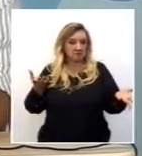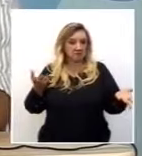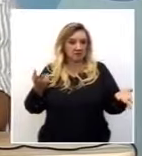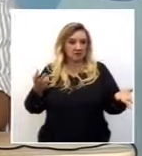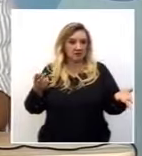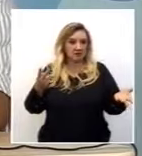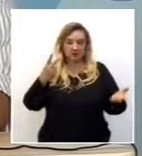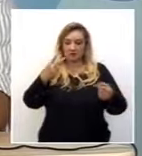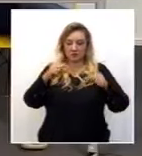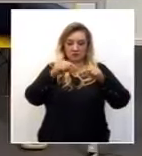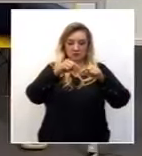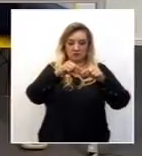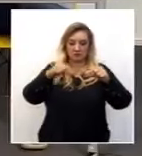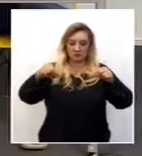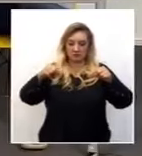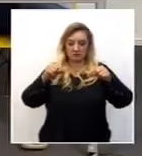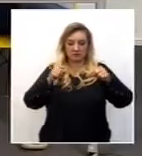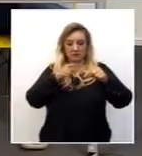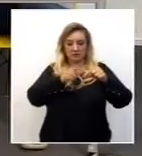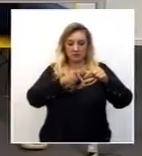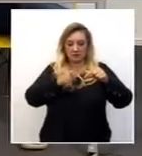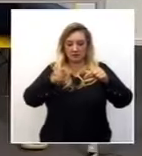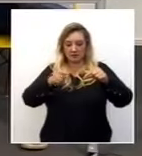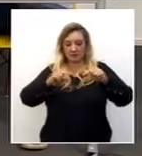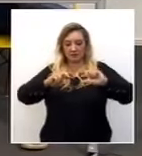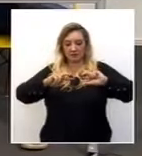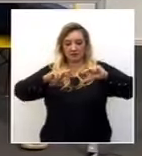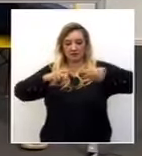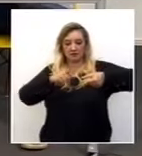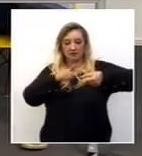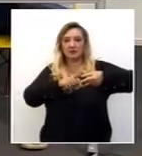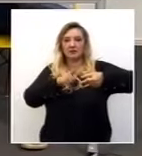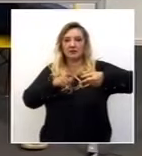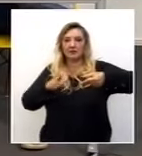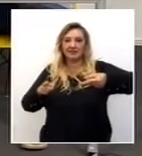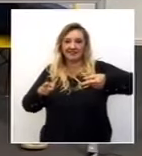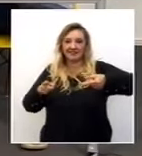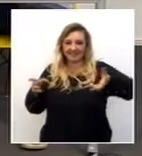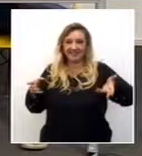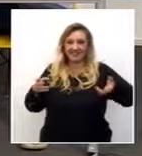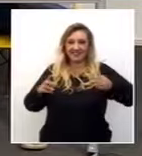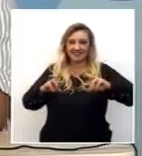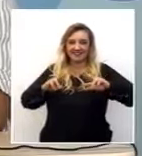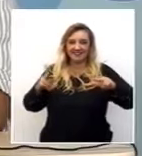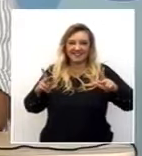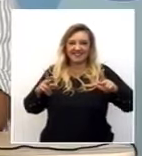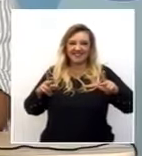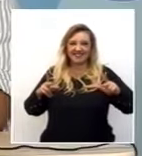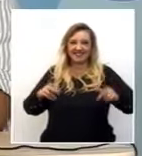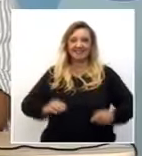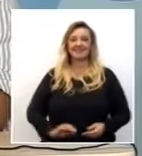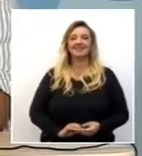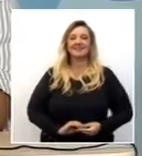2 escalas, geralmente, né? Tem polegadas, ela tem centímetros, tem